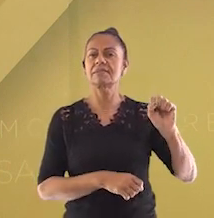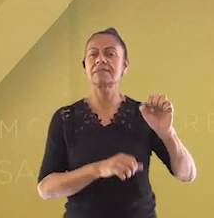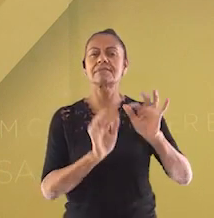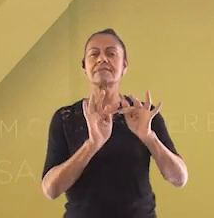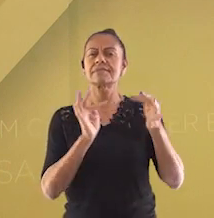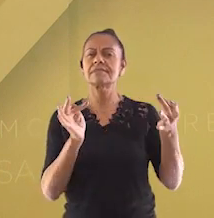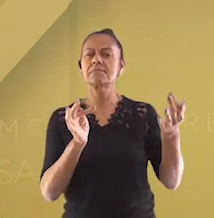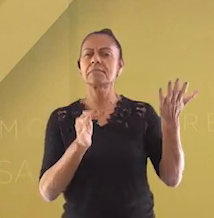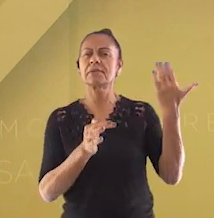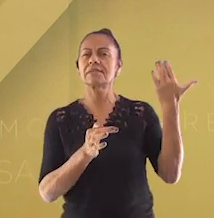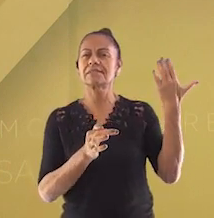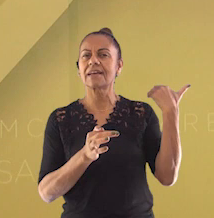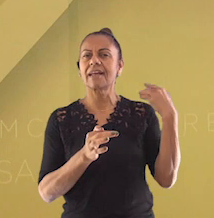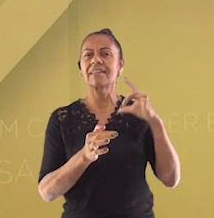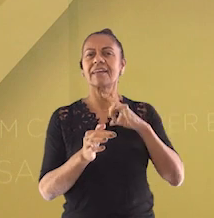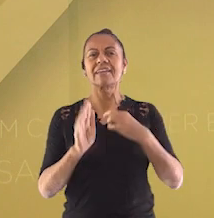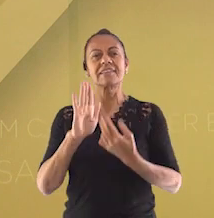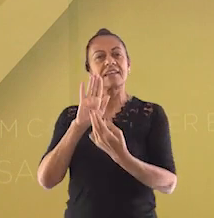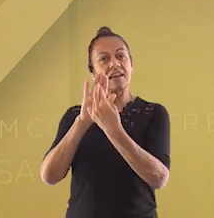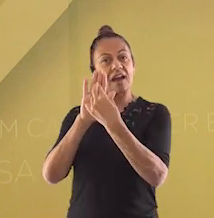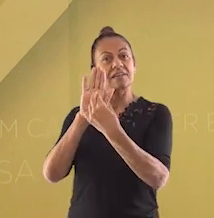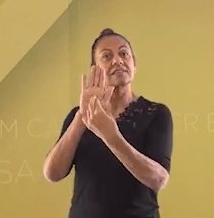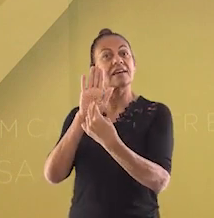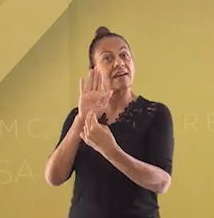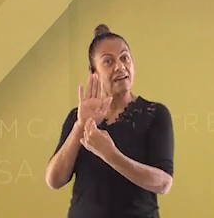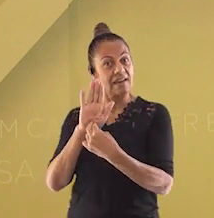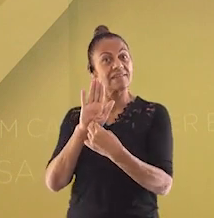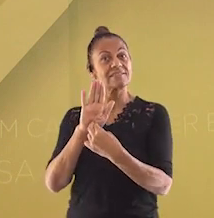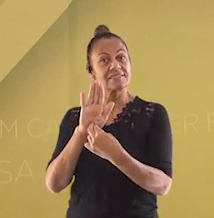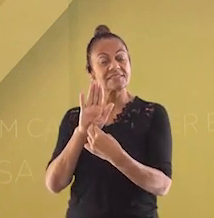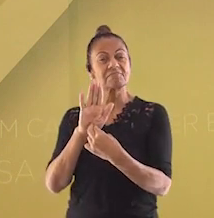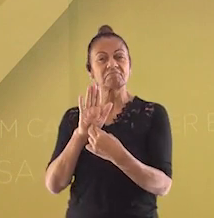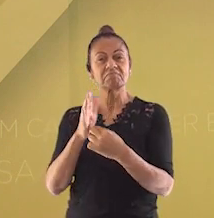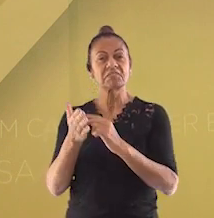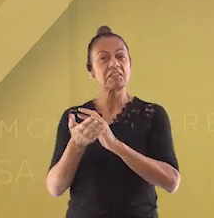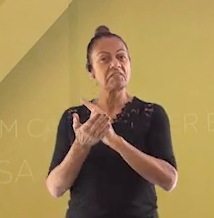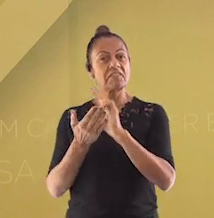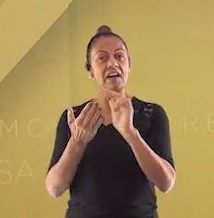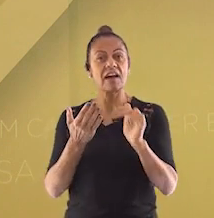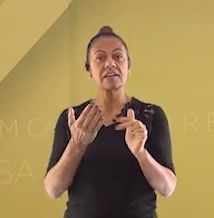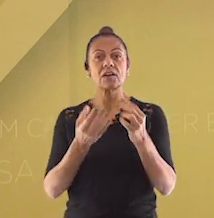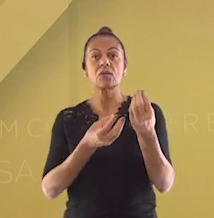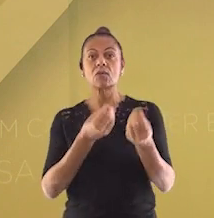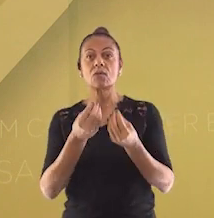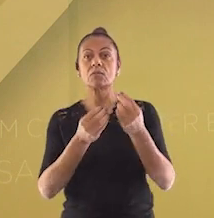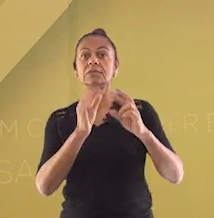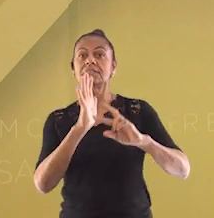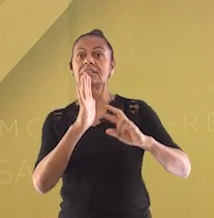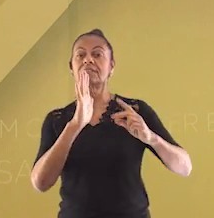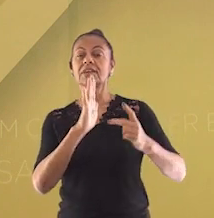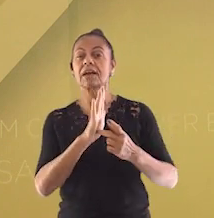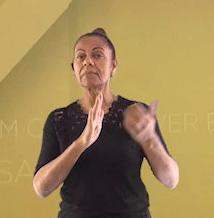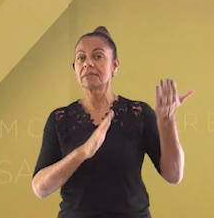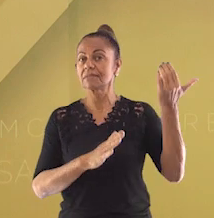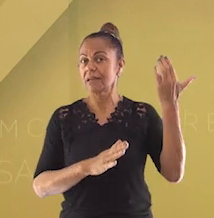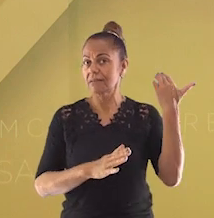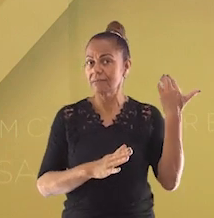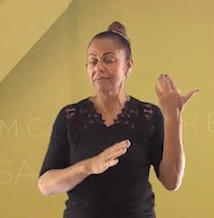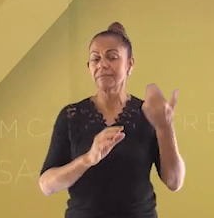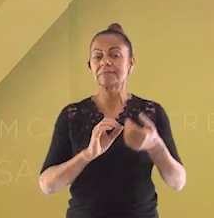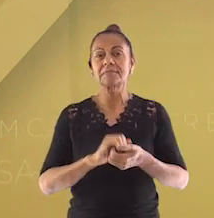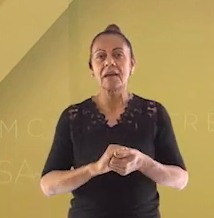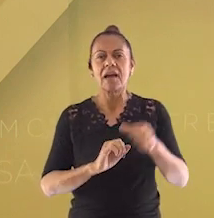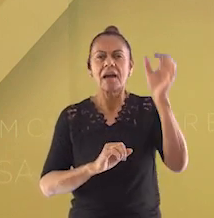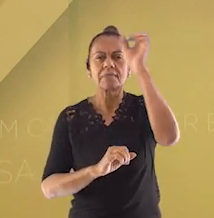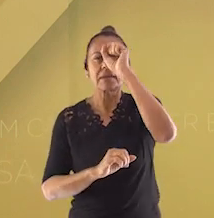Vimos que estes verbos regulares também são chamados de ID verbs pois eles possuem esse padrão de conjugação no